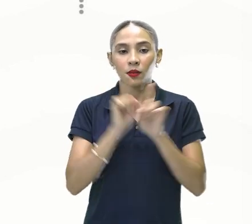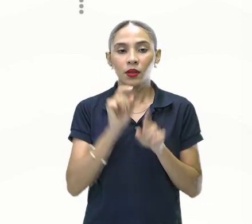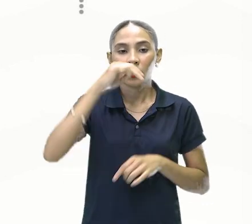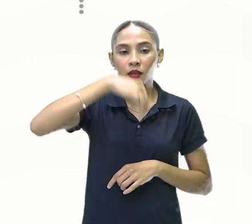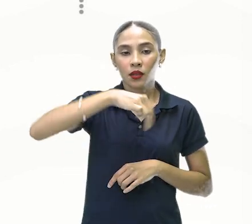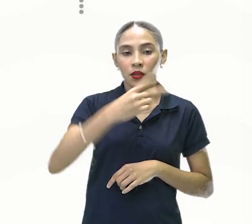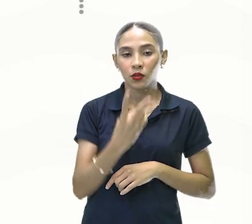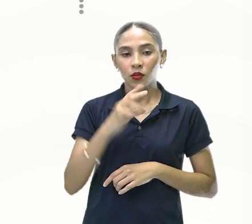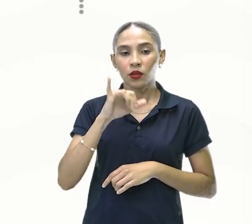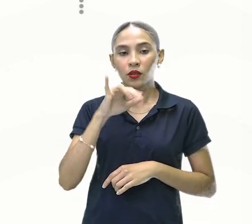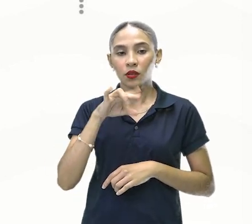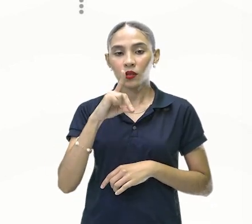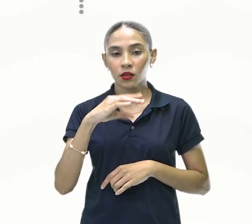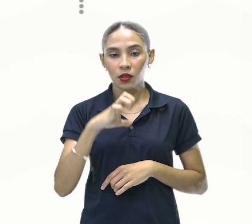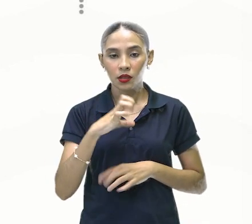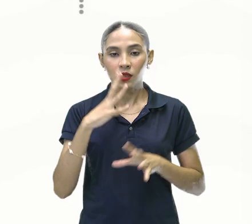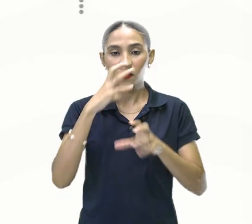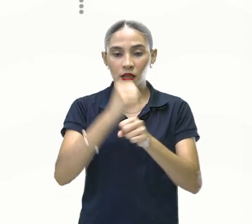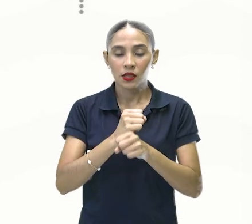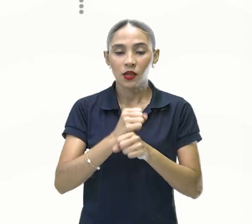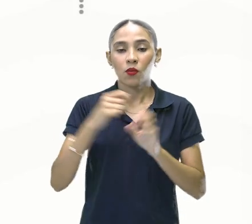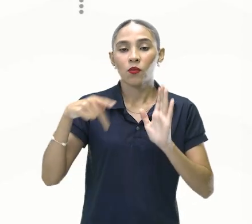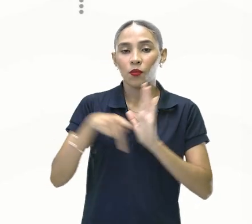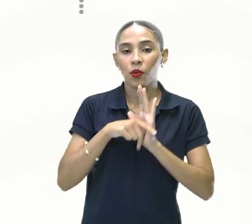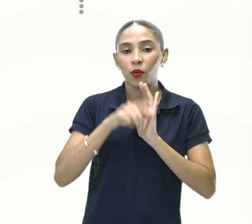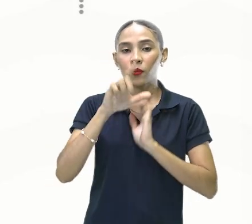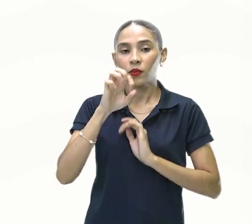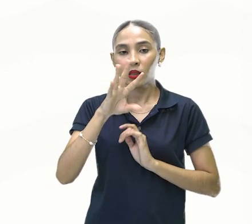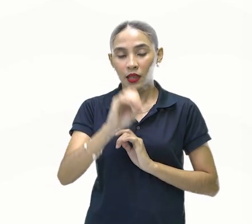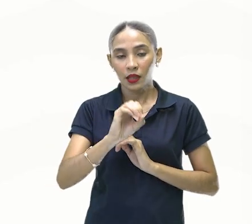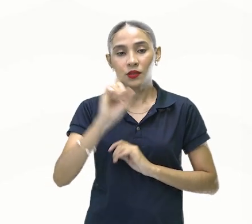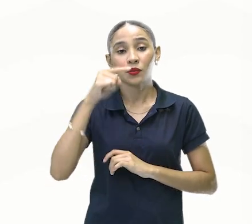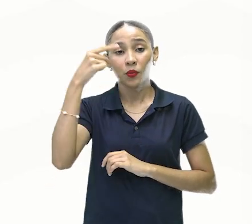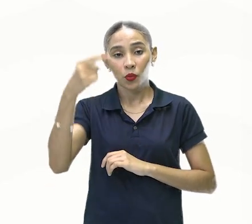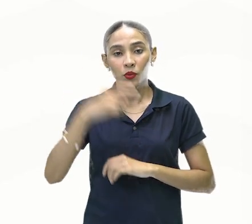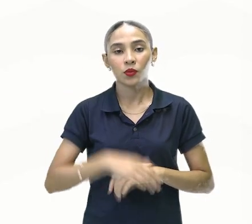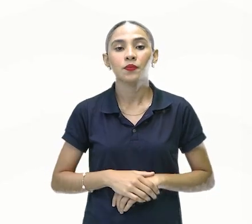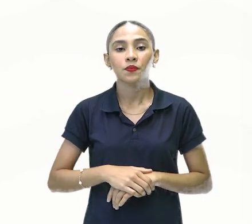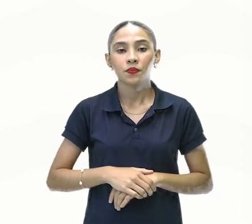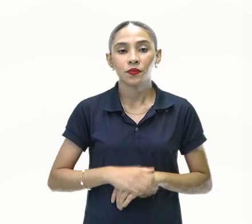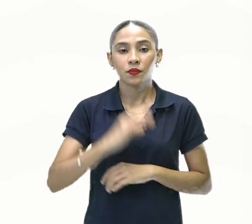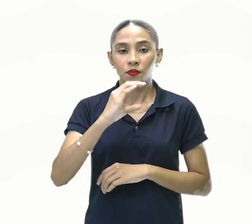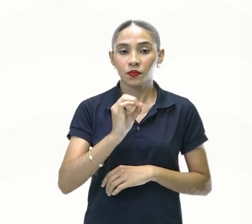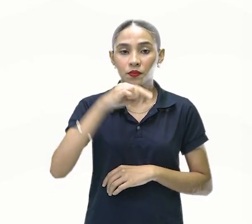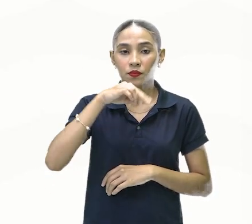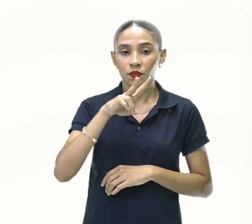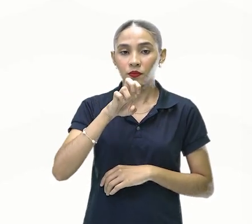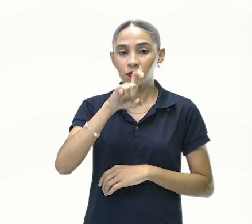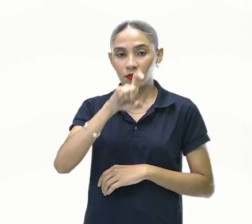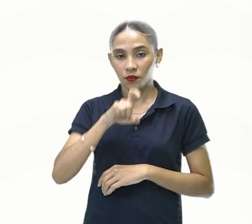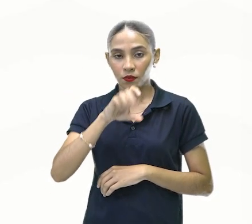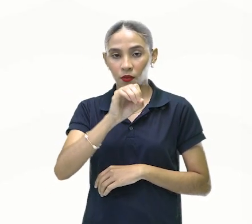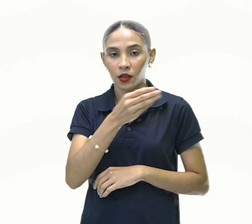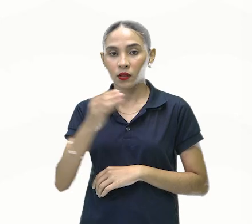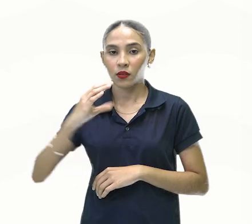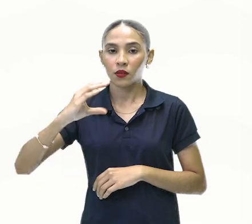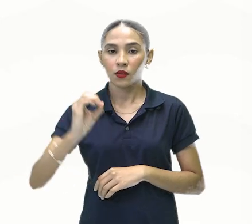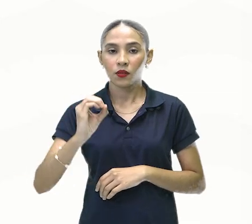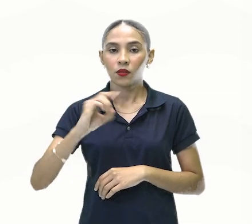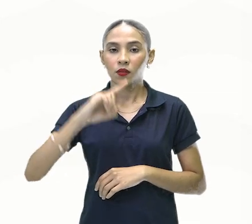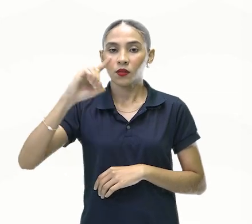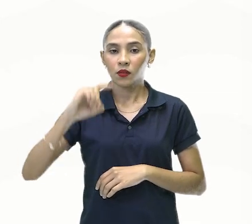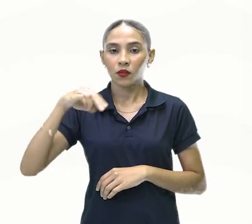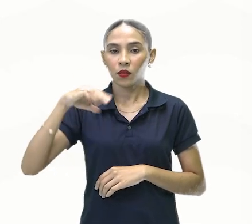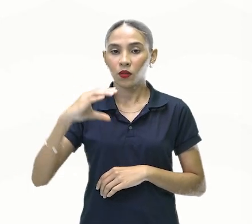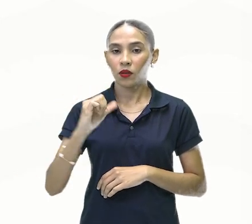de refração da lente. E, finalmente, lente convexo-côncava. Veja